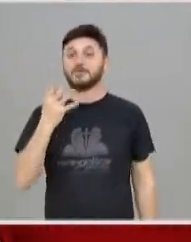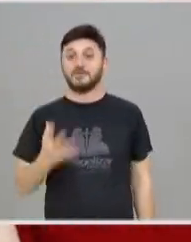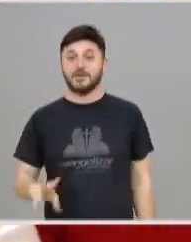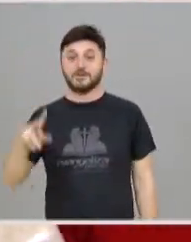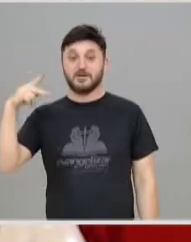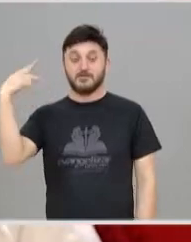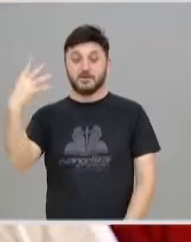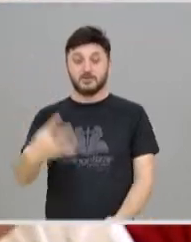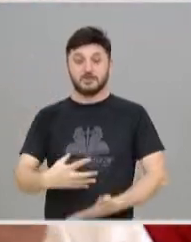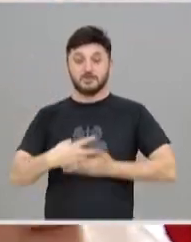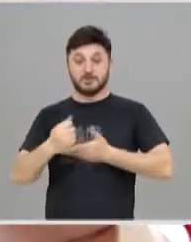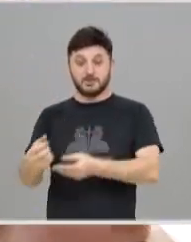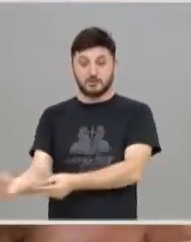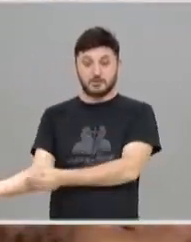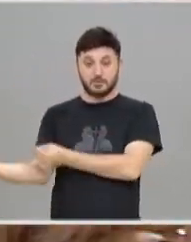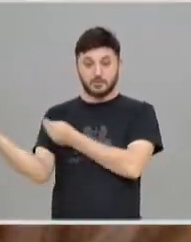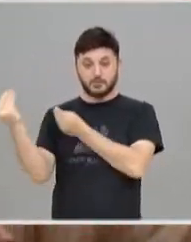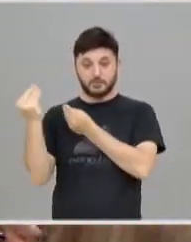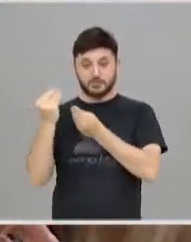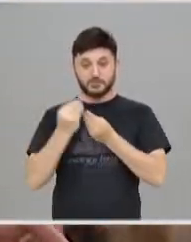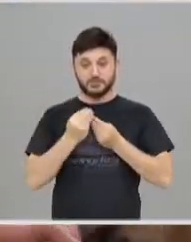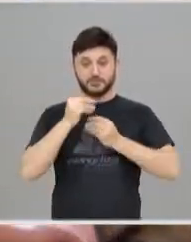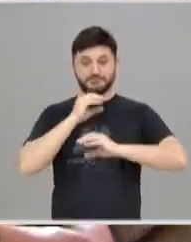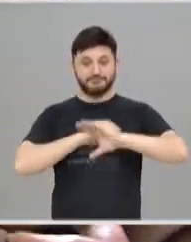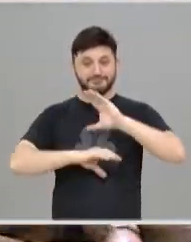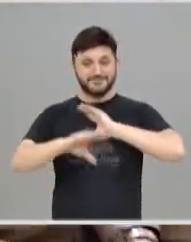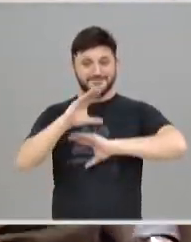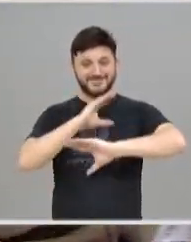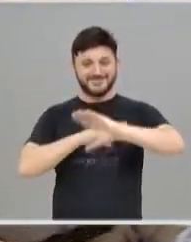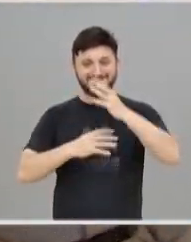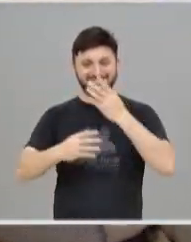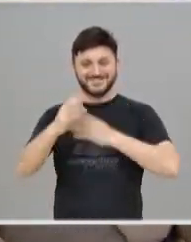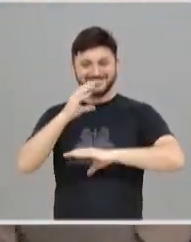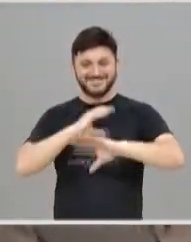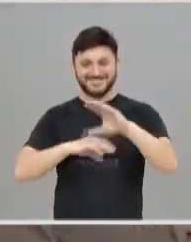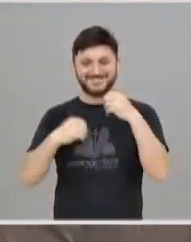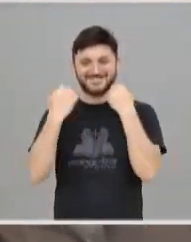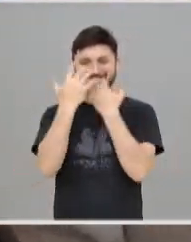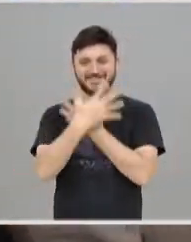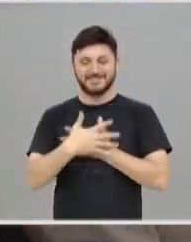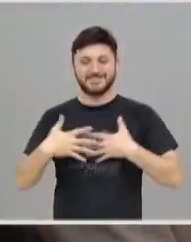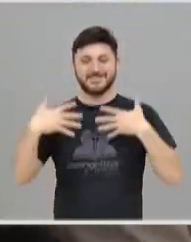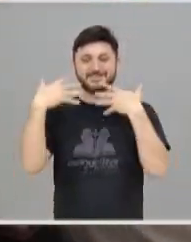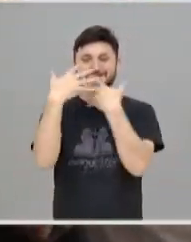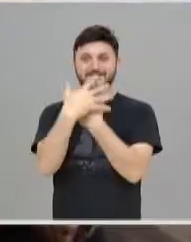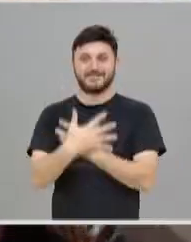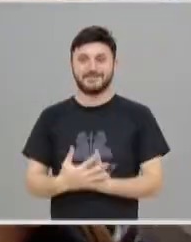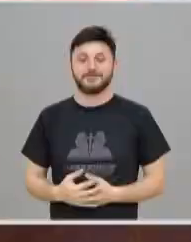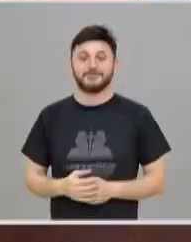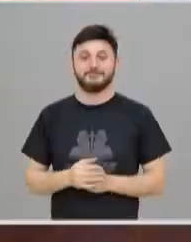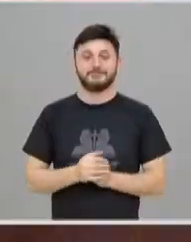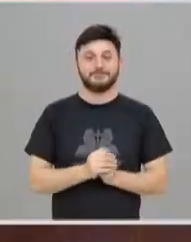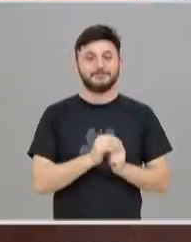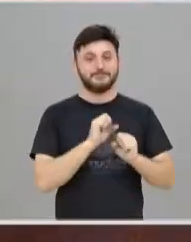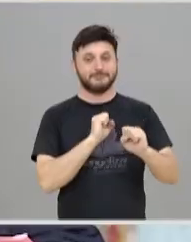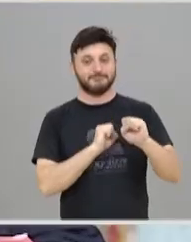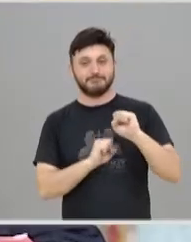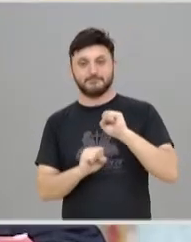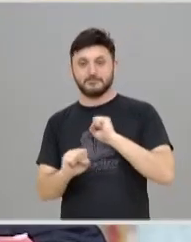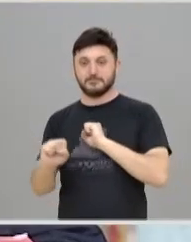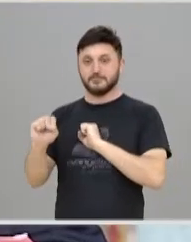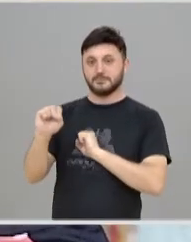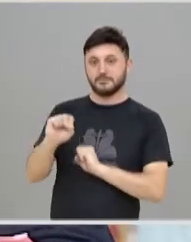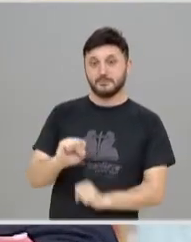Senhor, vossa bondade e a vossa salvação nos concedei. Salmodiemos.